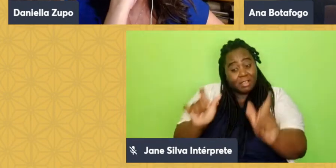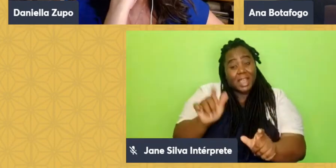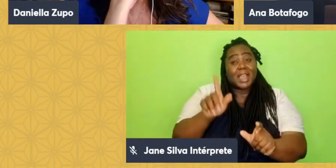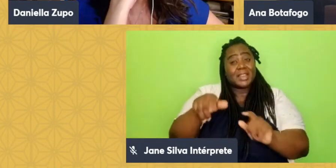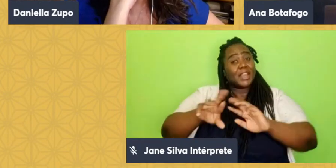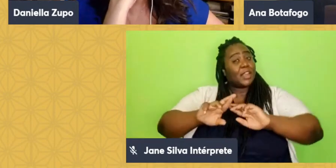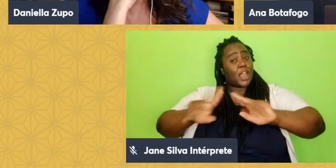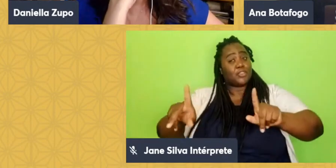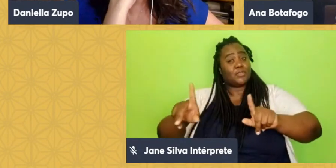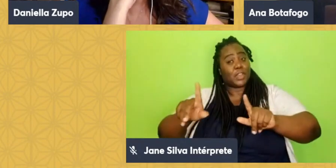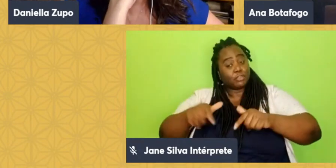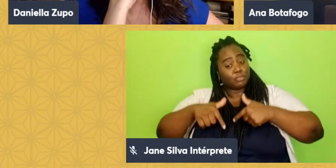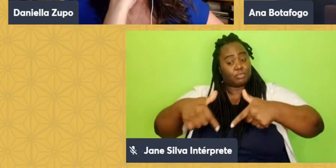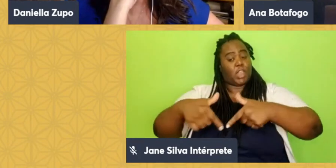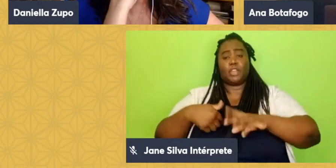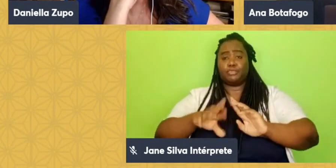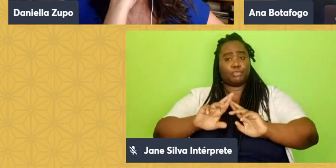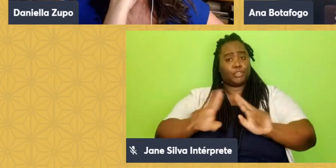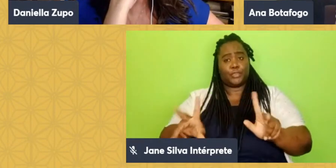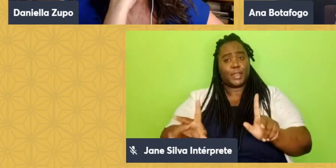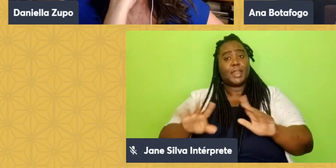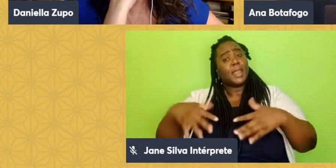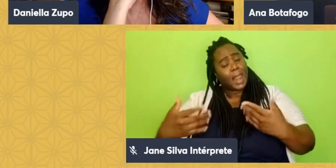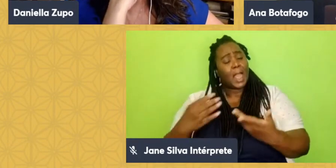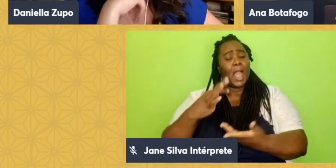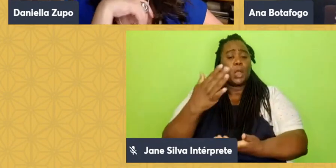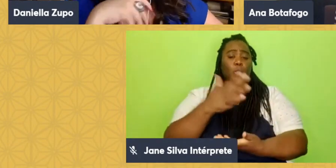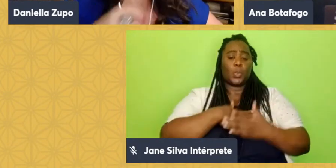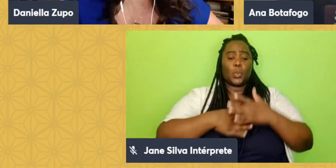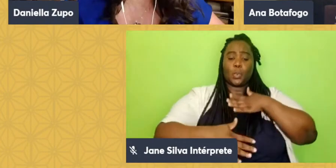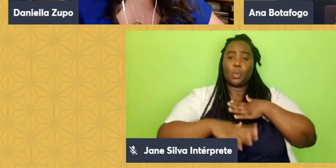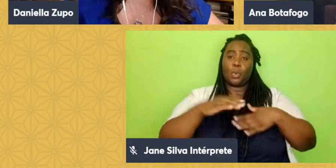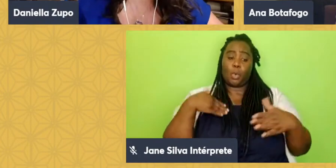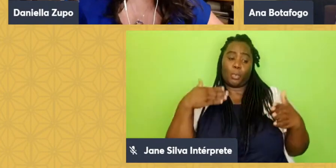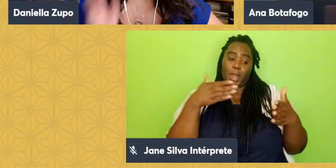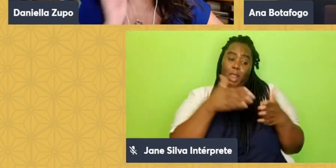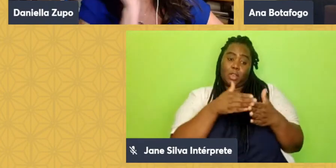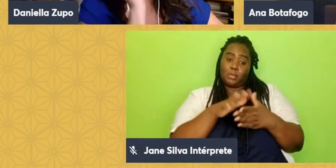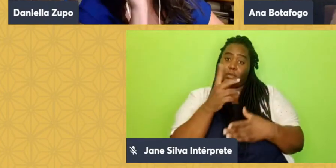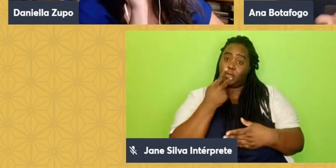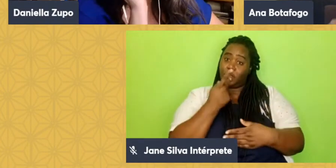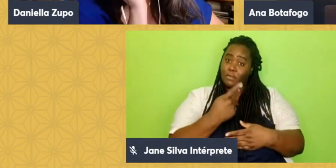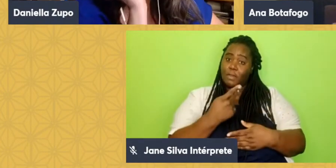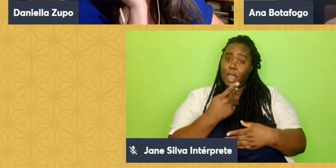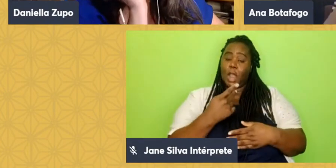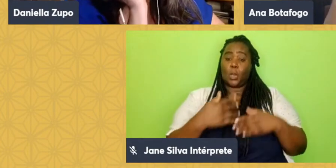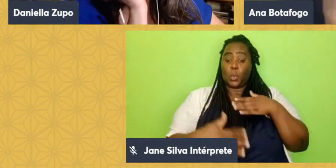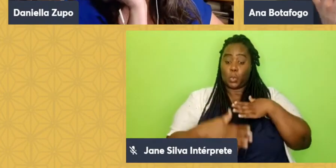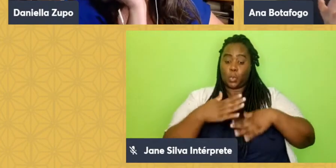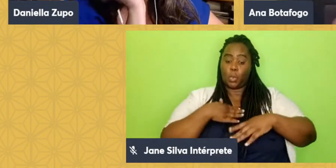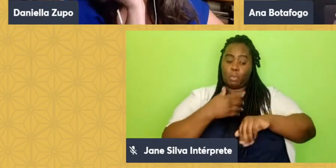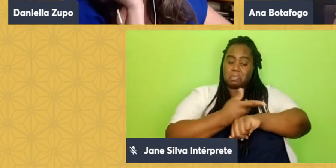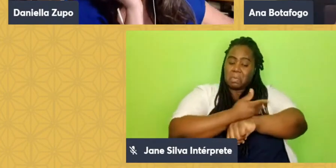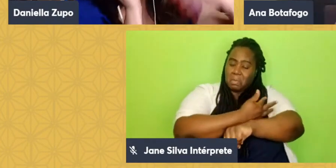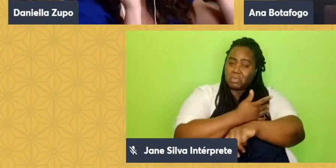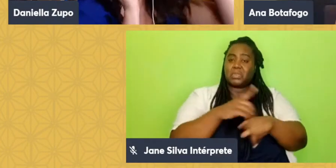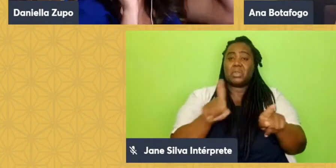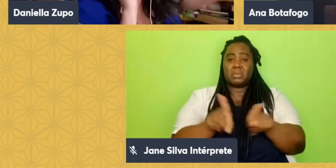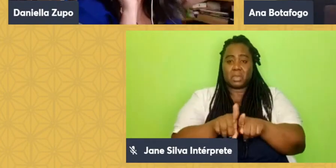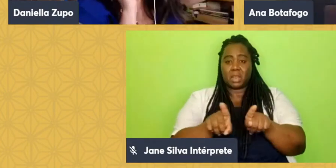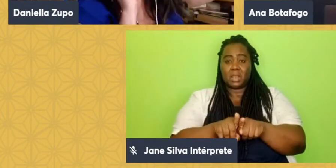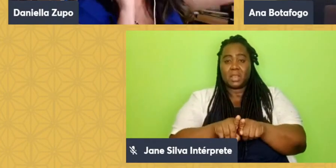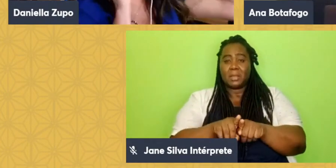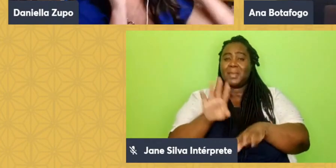reage de uma maneira claro que esse corpo a esses limites como você falou física e emocionalmente dependendo